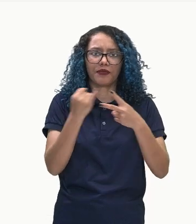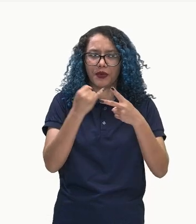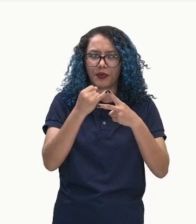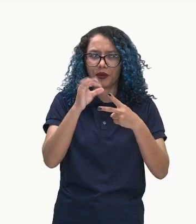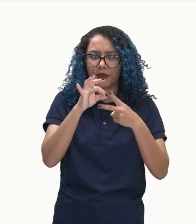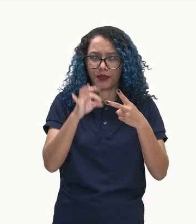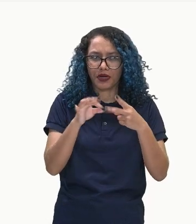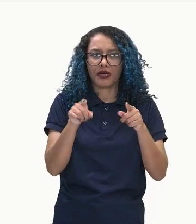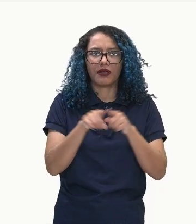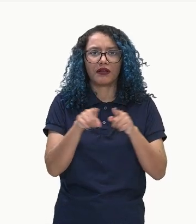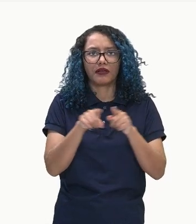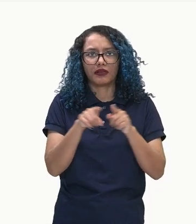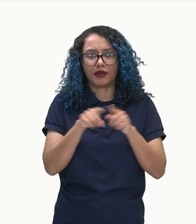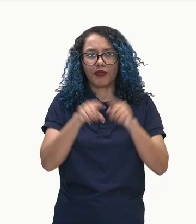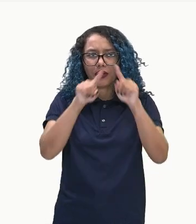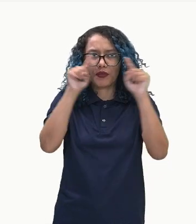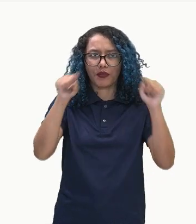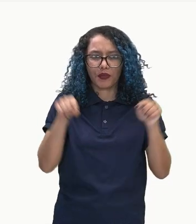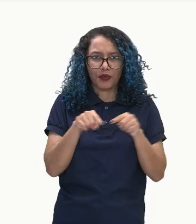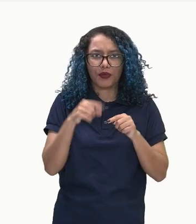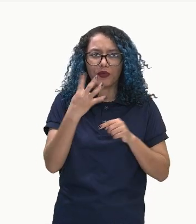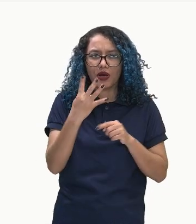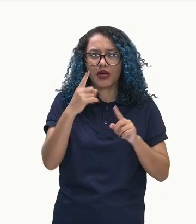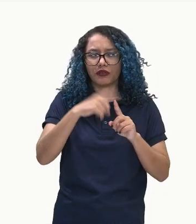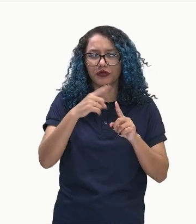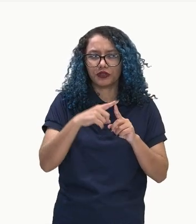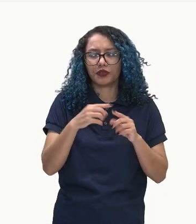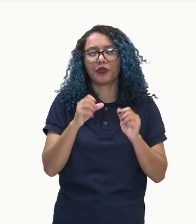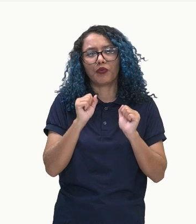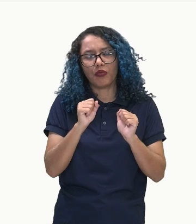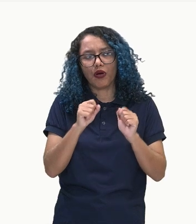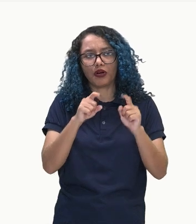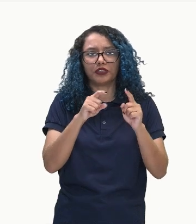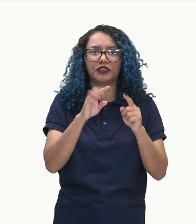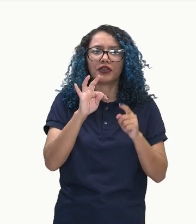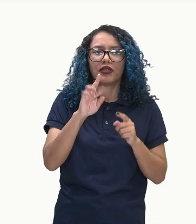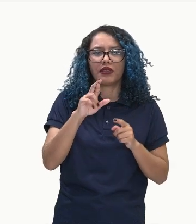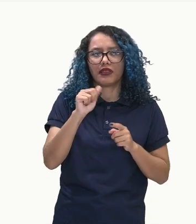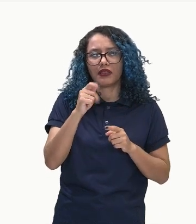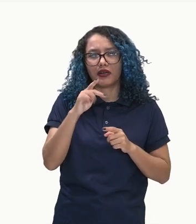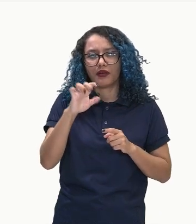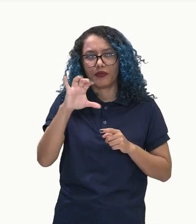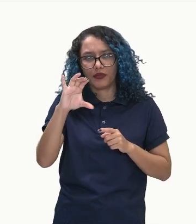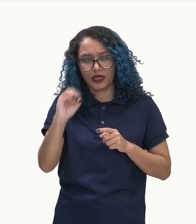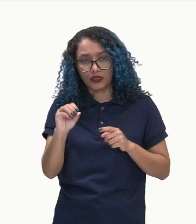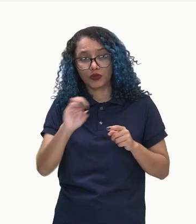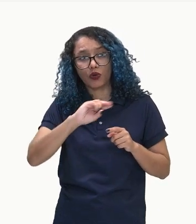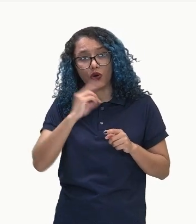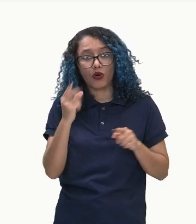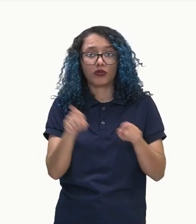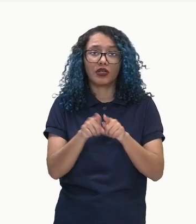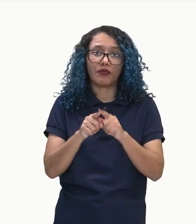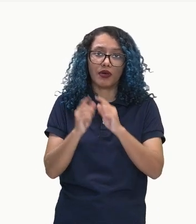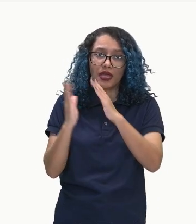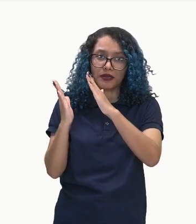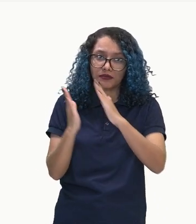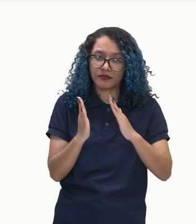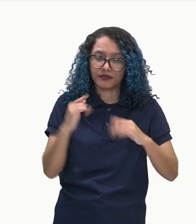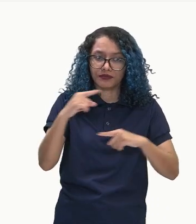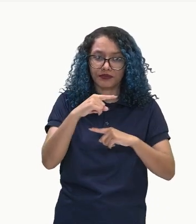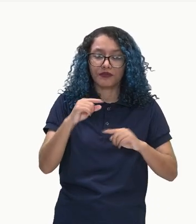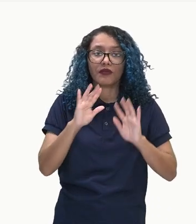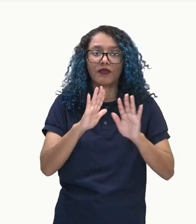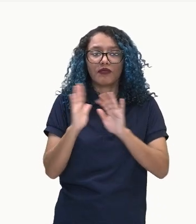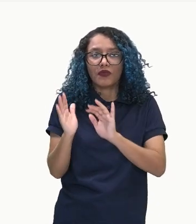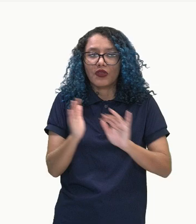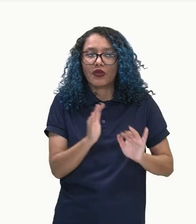quadriláteros, falamos sobre os tipos de quadrilátero, que pode ser trapézio, né, ou paralelogramos, tá legal? Mas eu vou abordar outro tema que tu